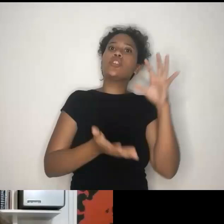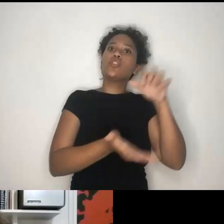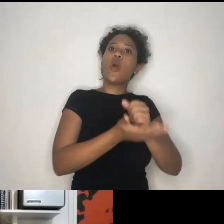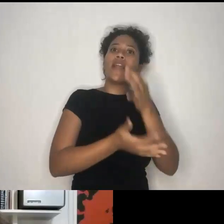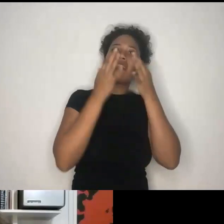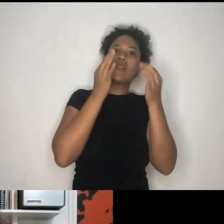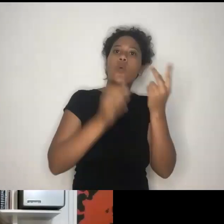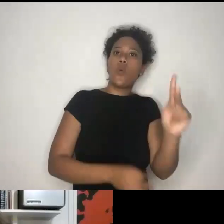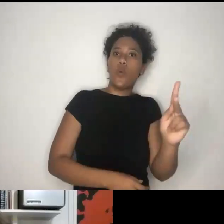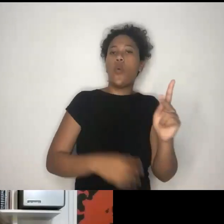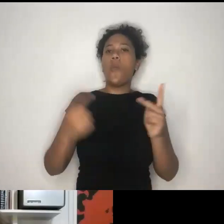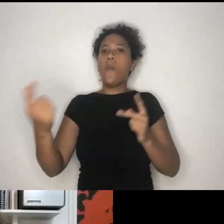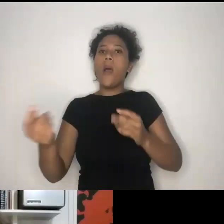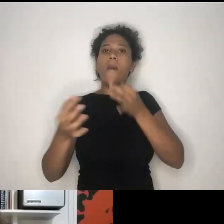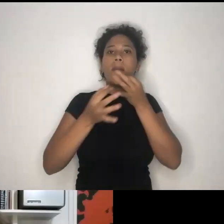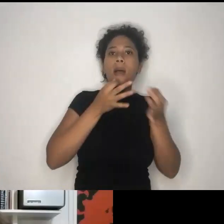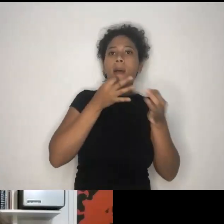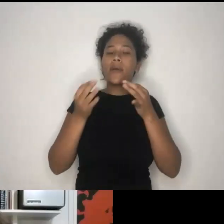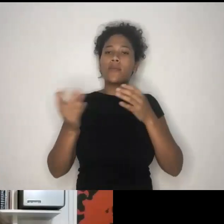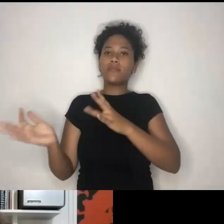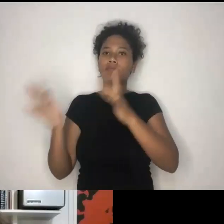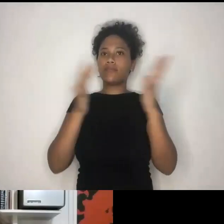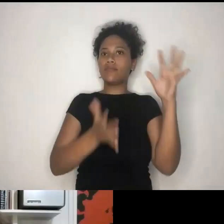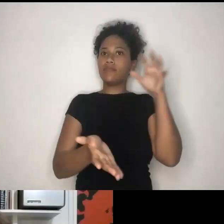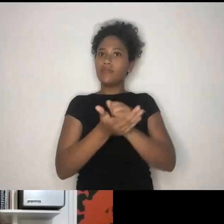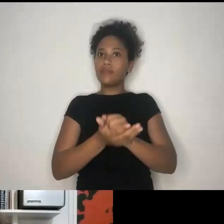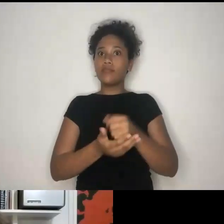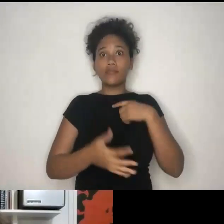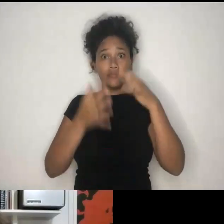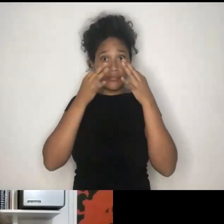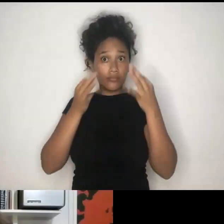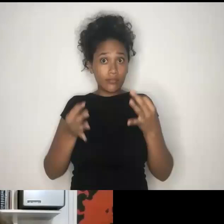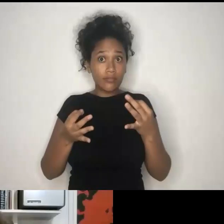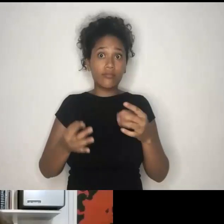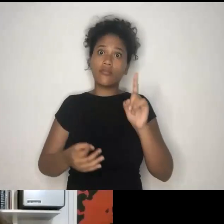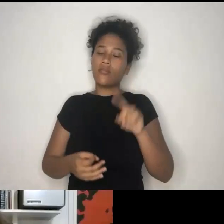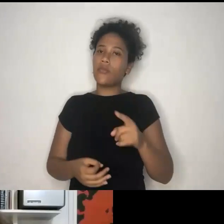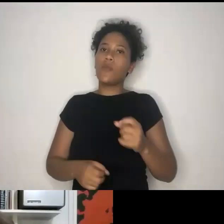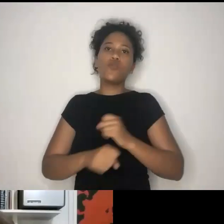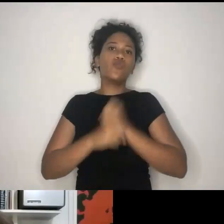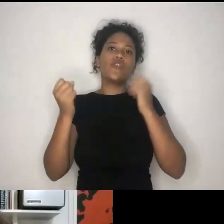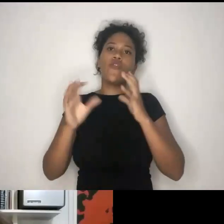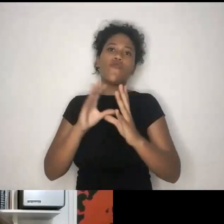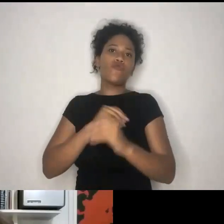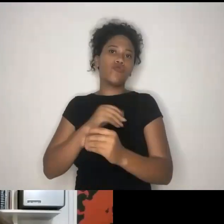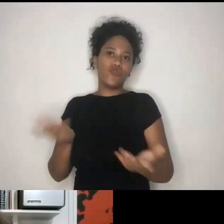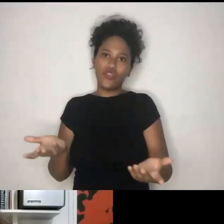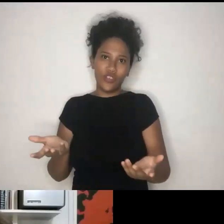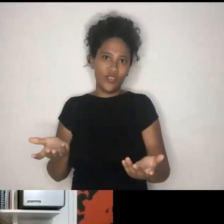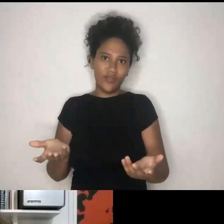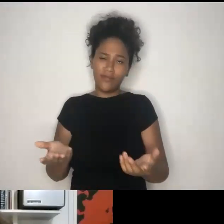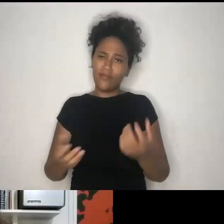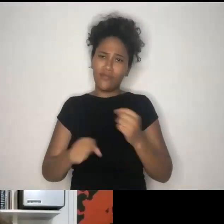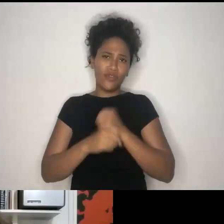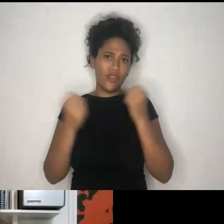então assim o processo do registro do que chamou atenção é inevitável então eu vejo muito